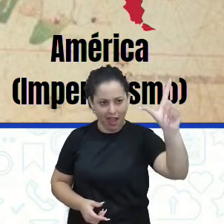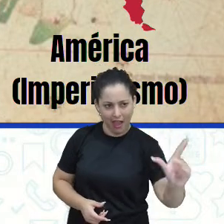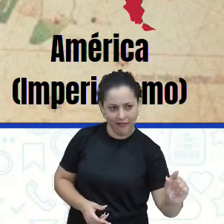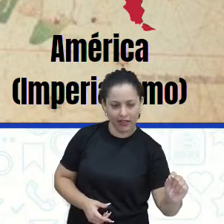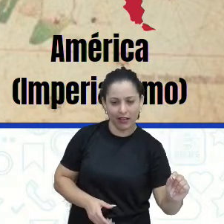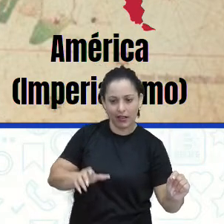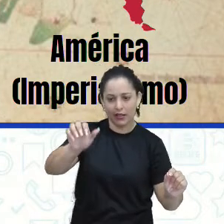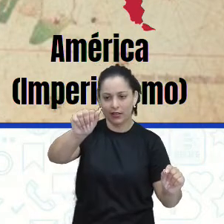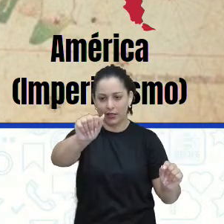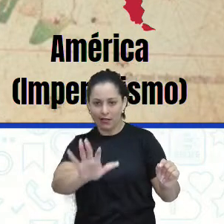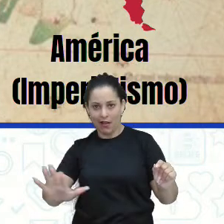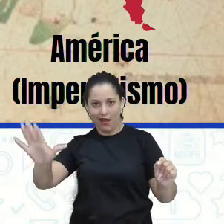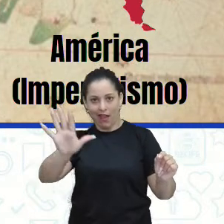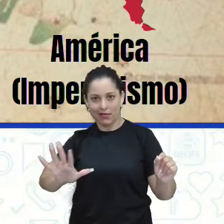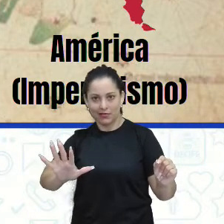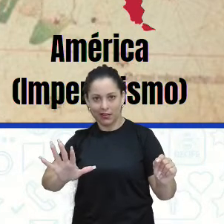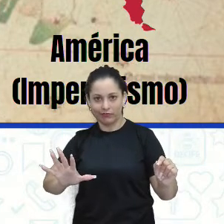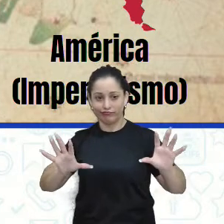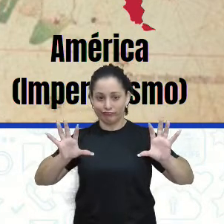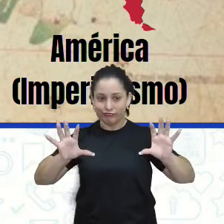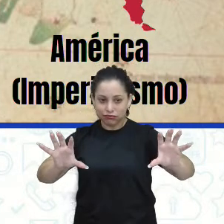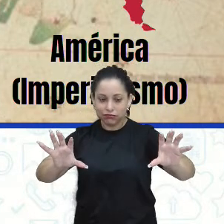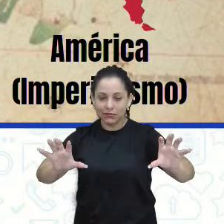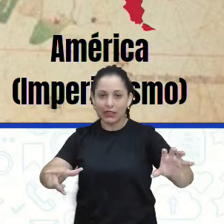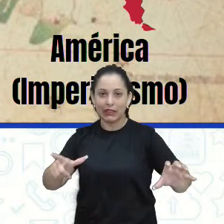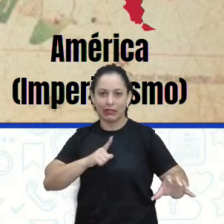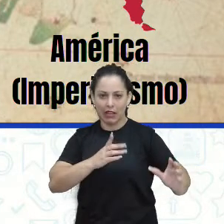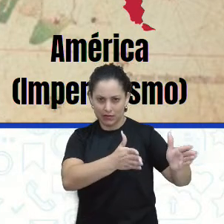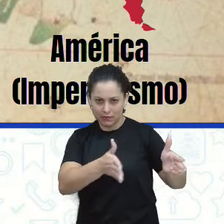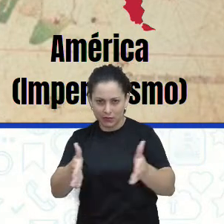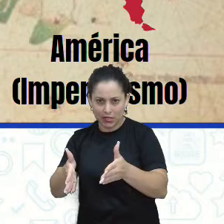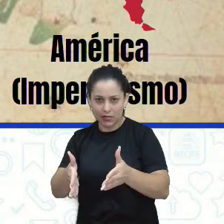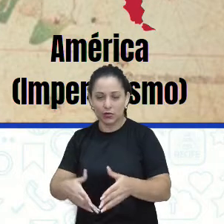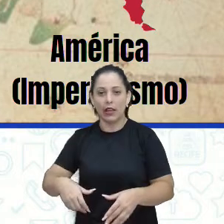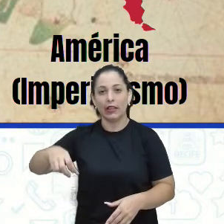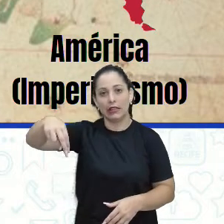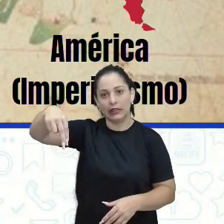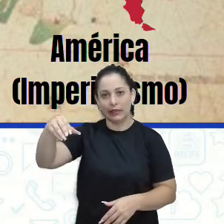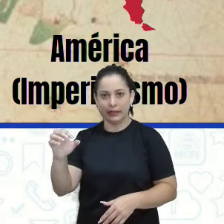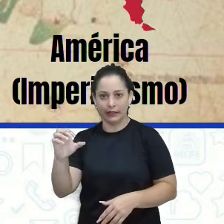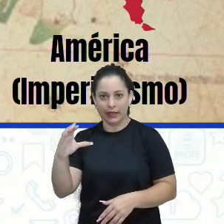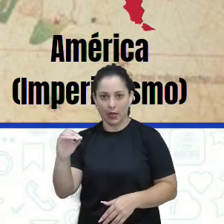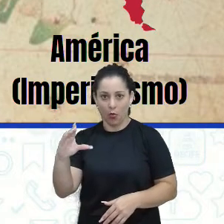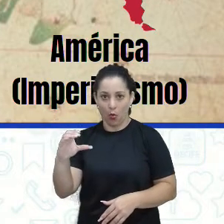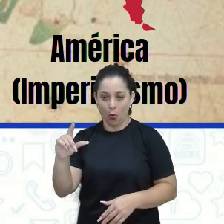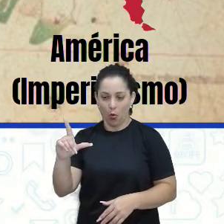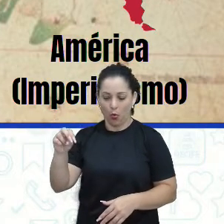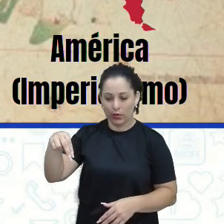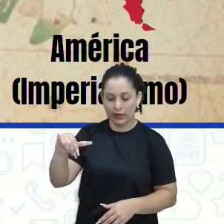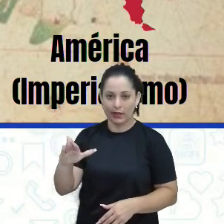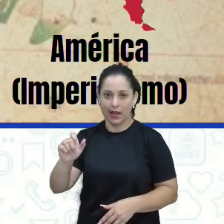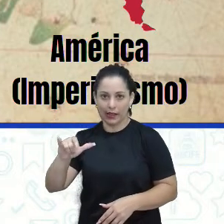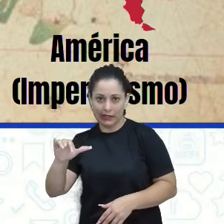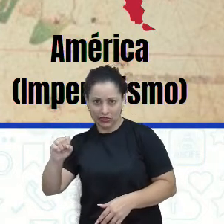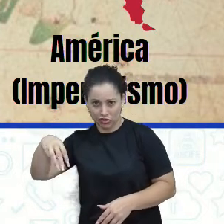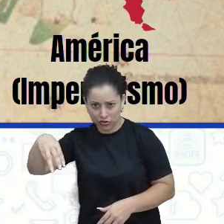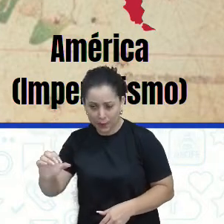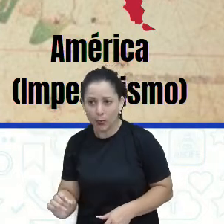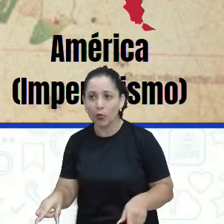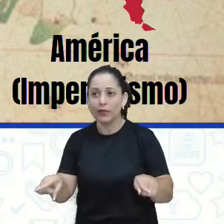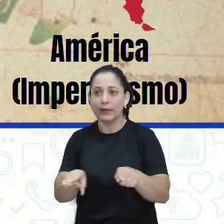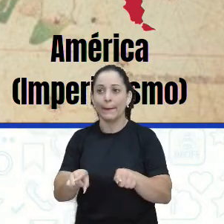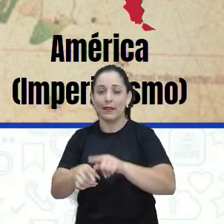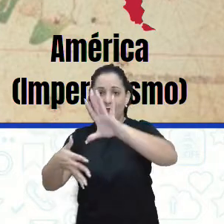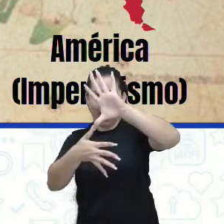processo, né, que a gente chama de neocolonialismo, e na América o processo que a gente chamaria de imperialismo. Vou explicar